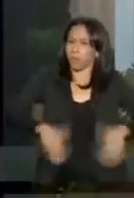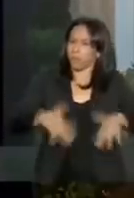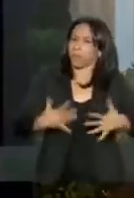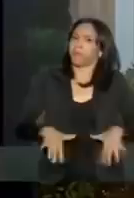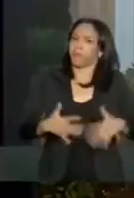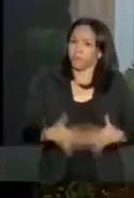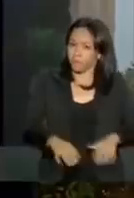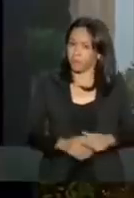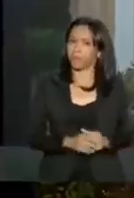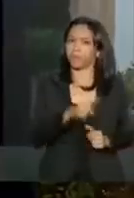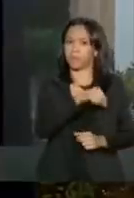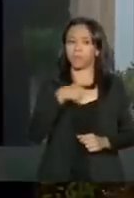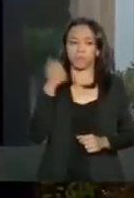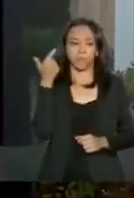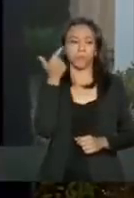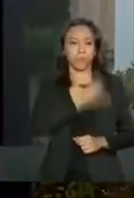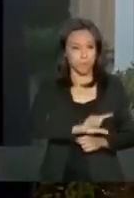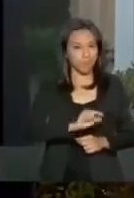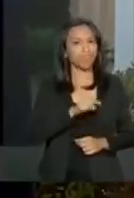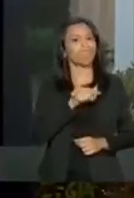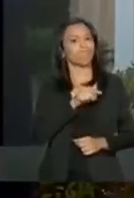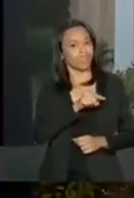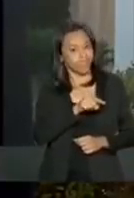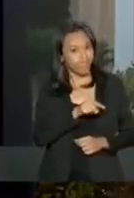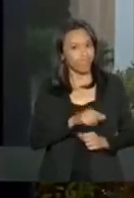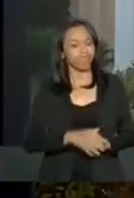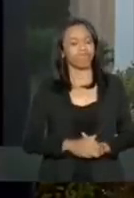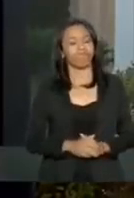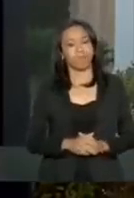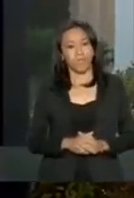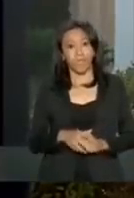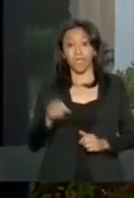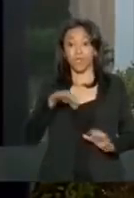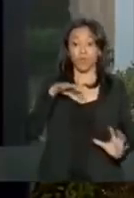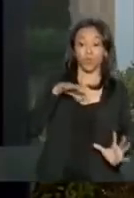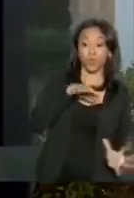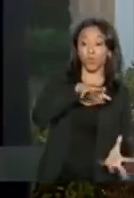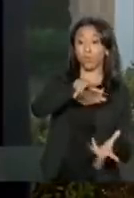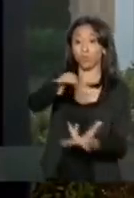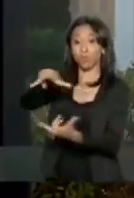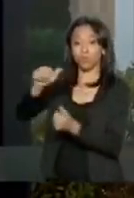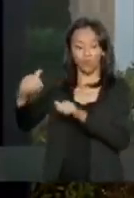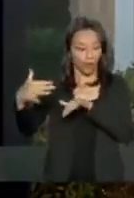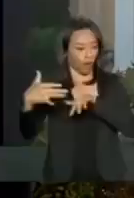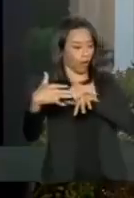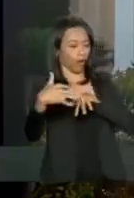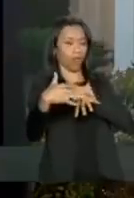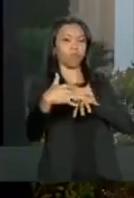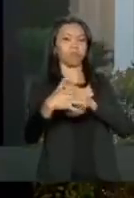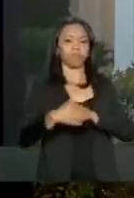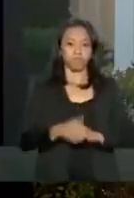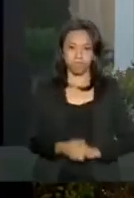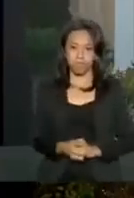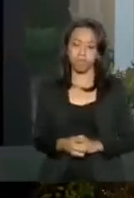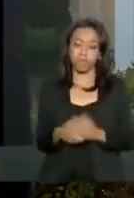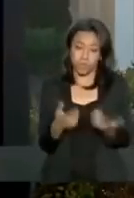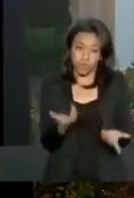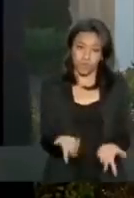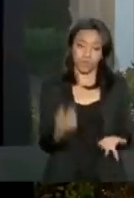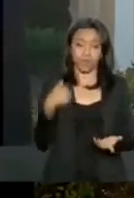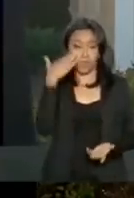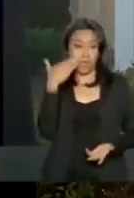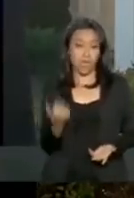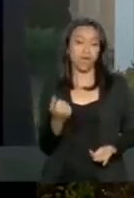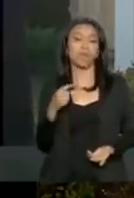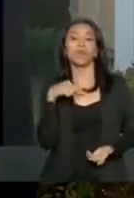com um resultado que fez com que o mundo inteiro falasse. Sabe